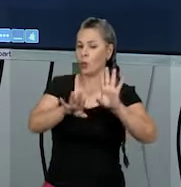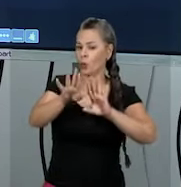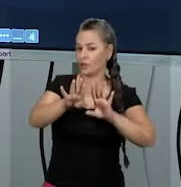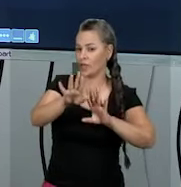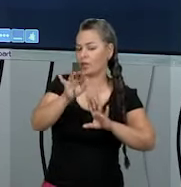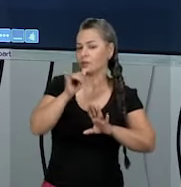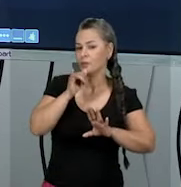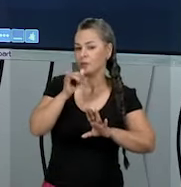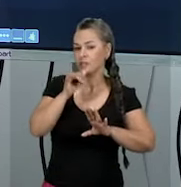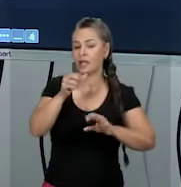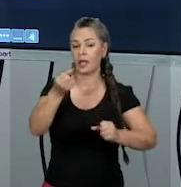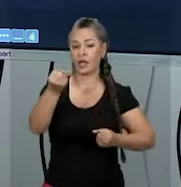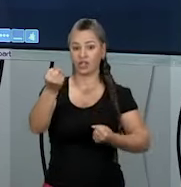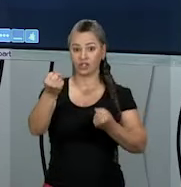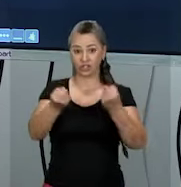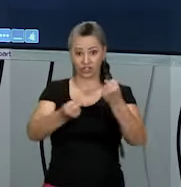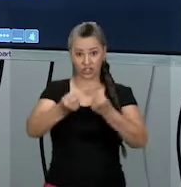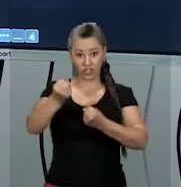uma direção